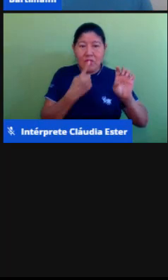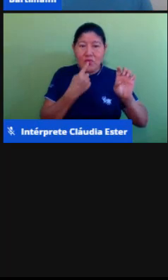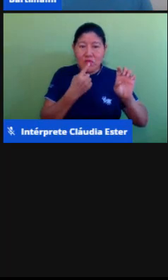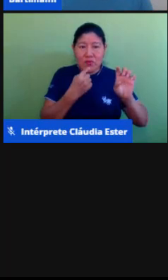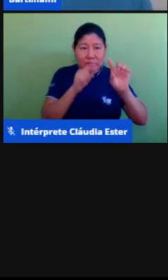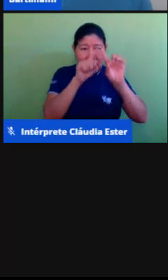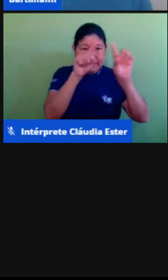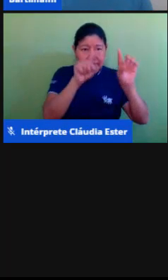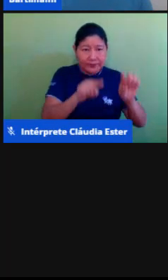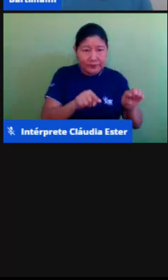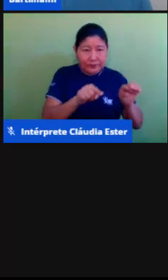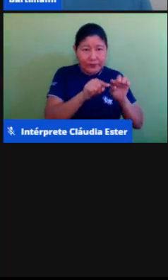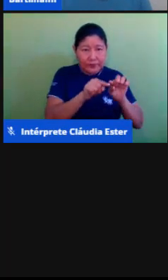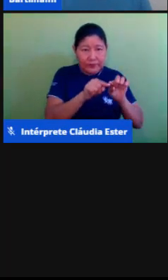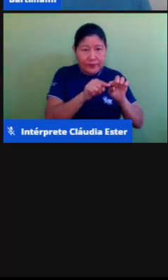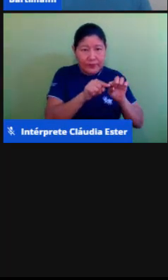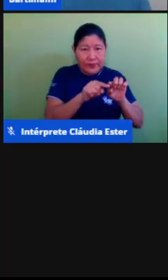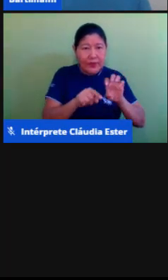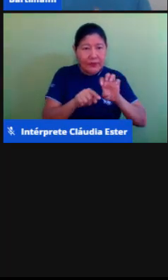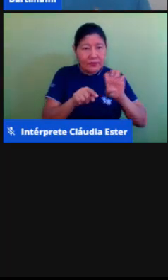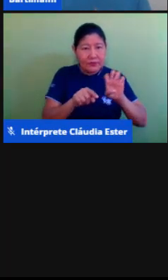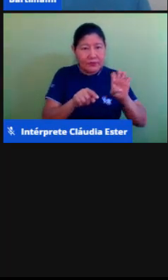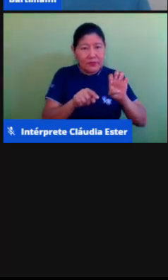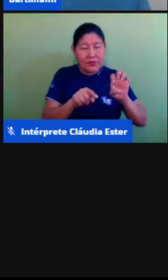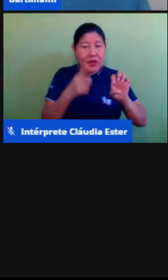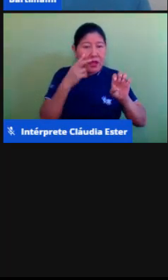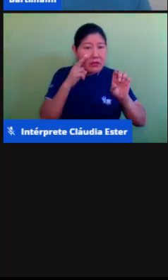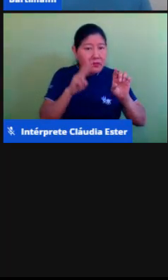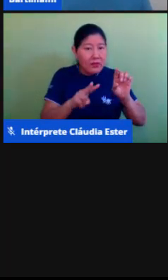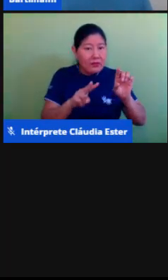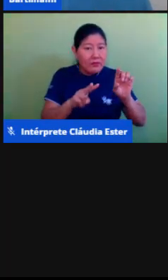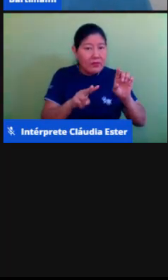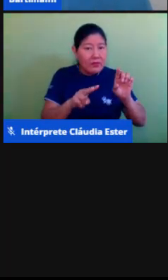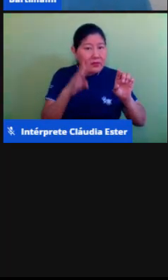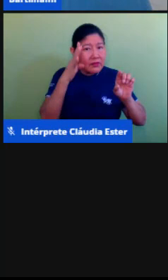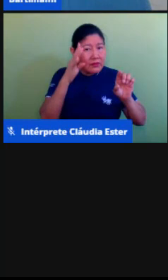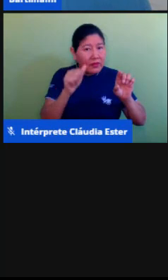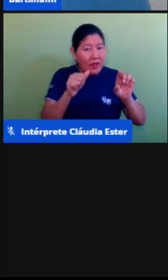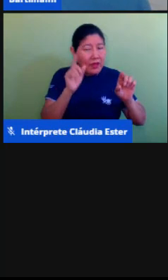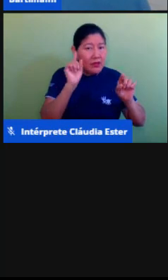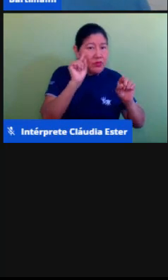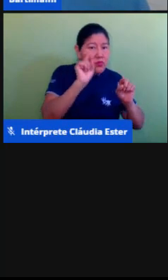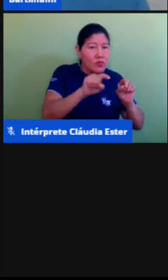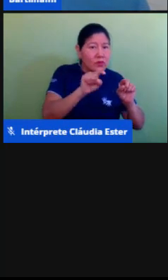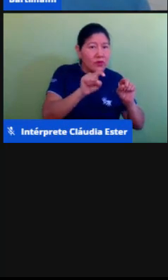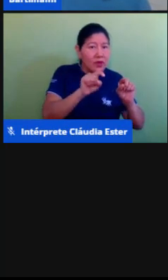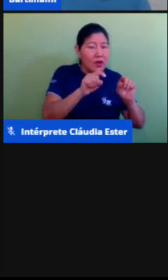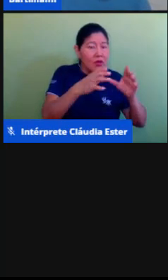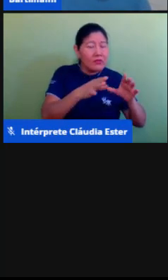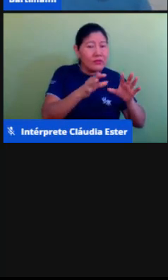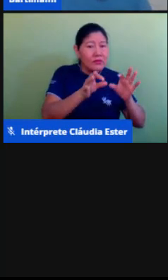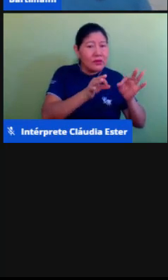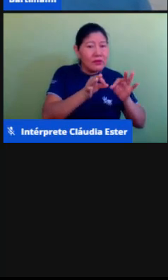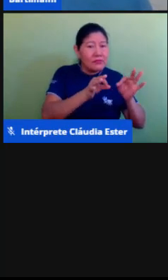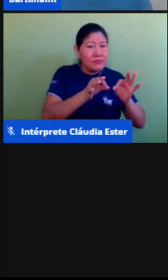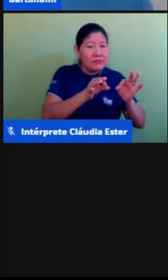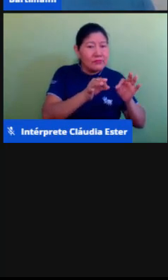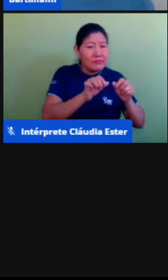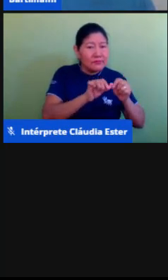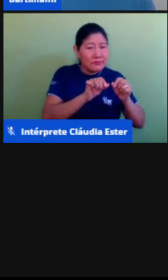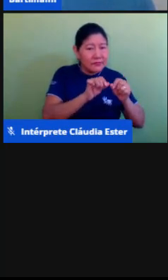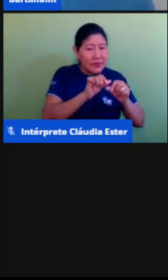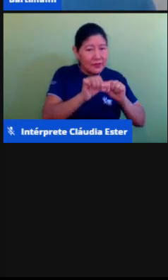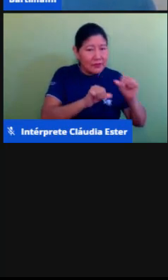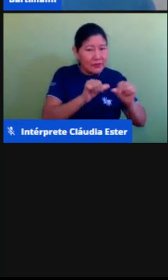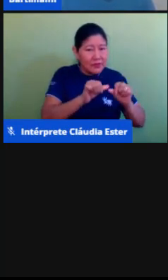essa coluna aí, essa barra de ferramentas, para definir onde você quer trabalhar. E aí você tem duas possibilidades. Uma